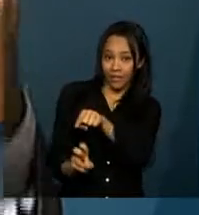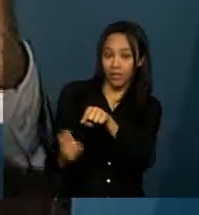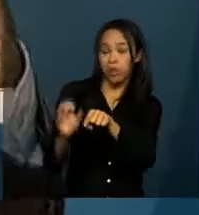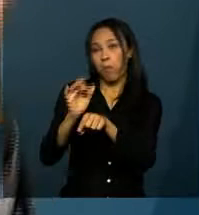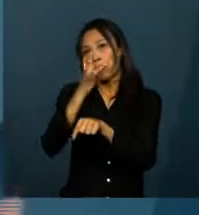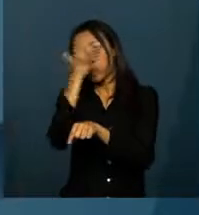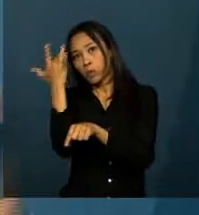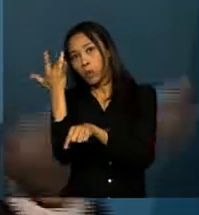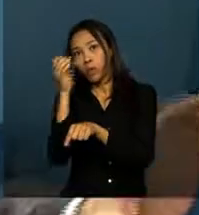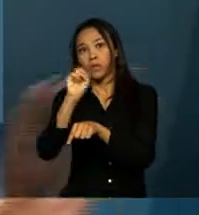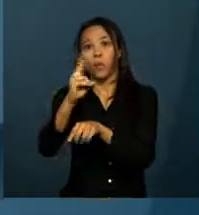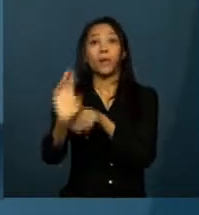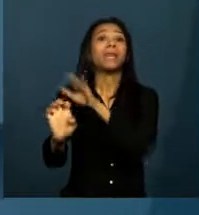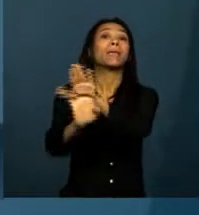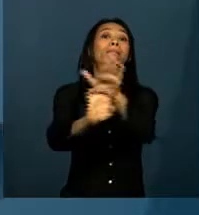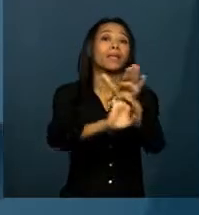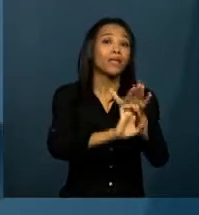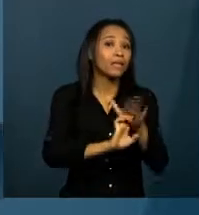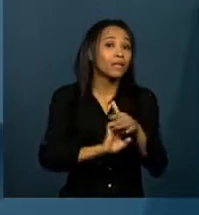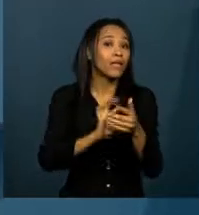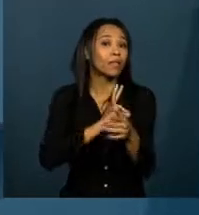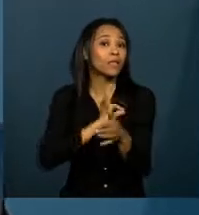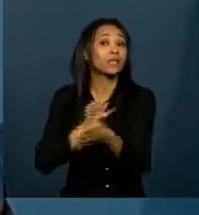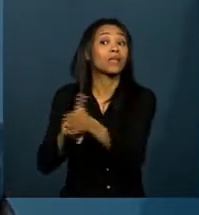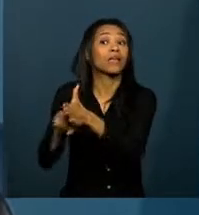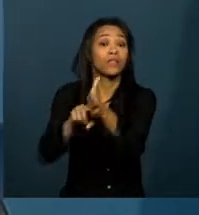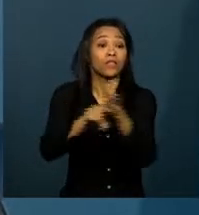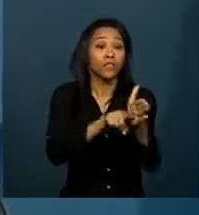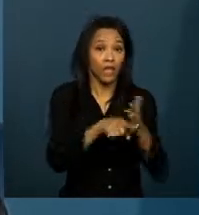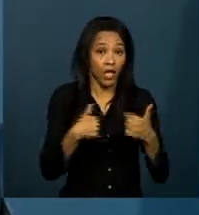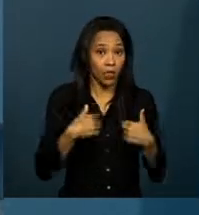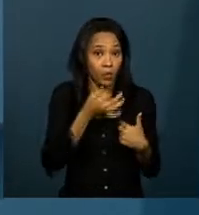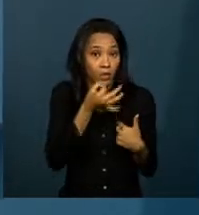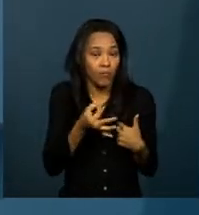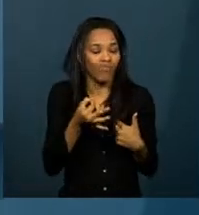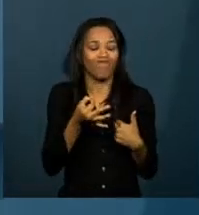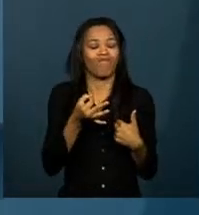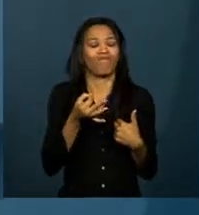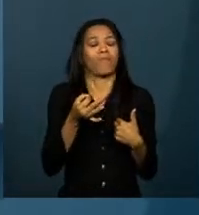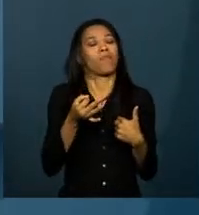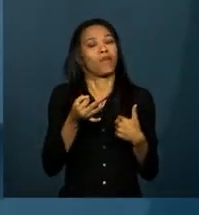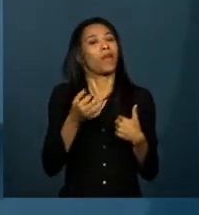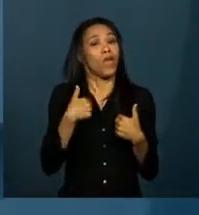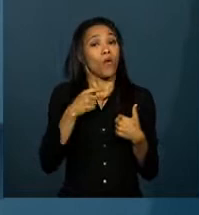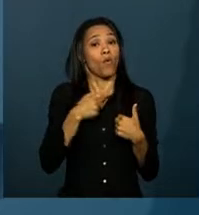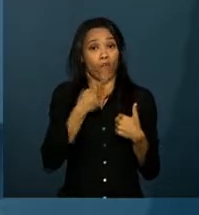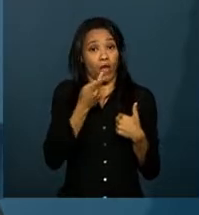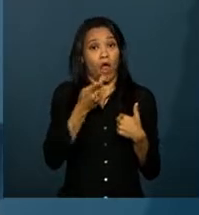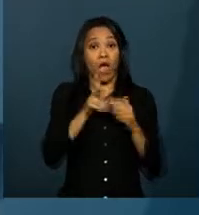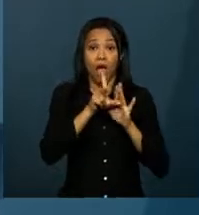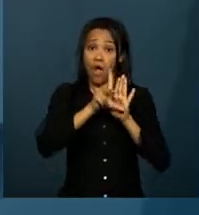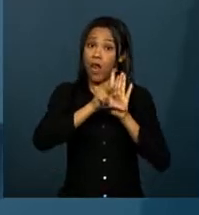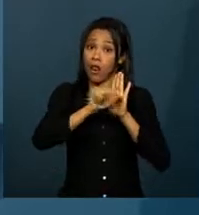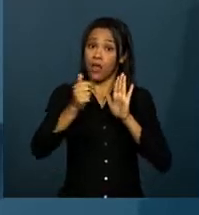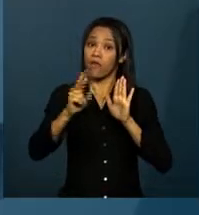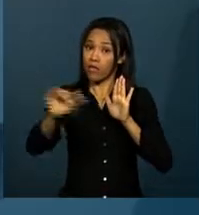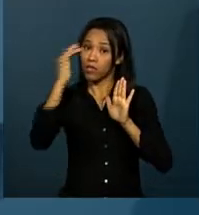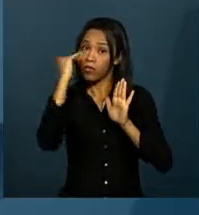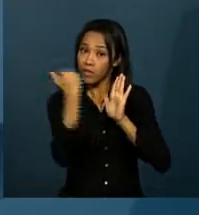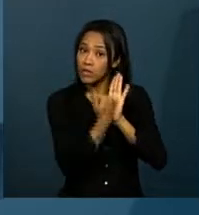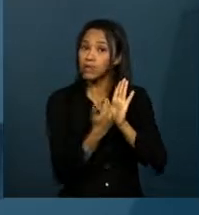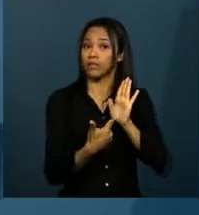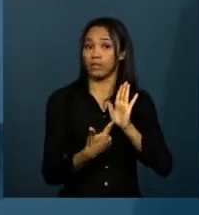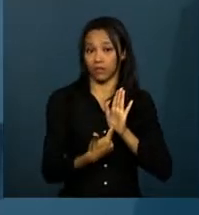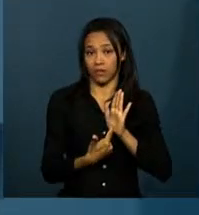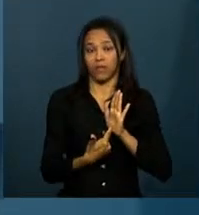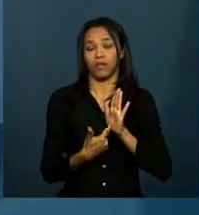pessoas ou empresas que estão submetidas à investigação. O que eu posso dizer é que a lei será cumprida. É o que nós queremos